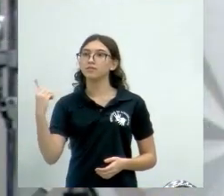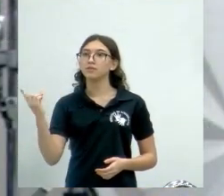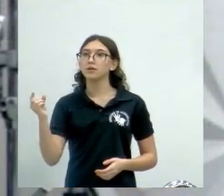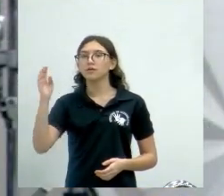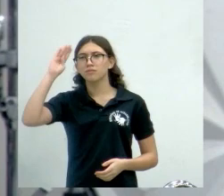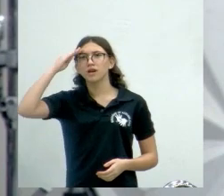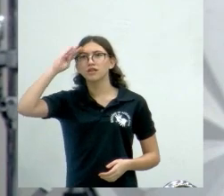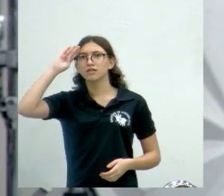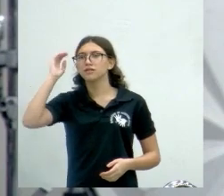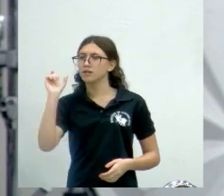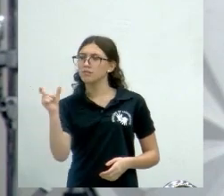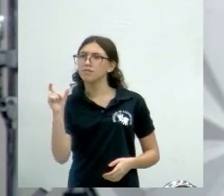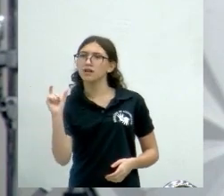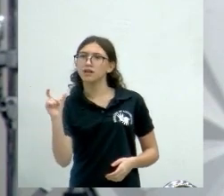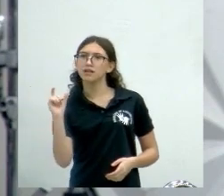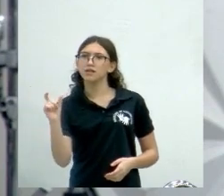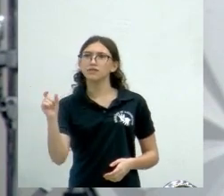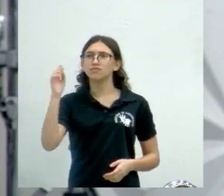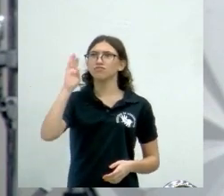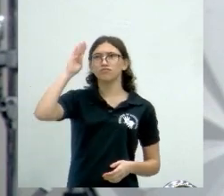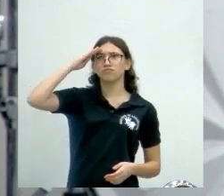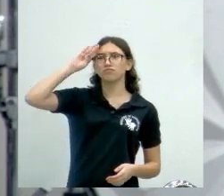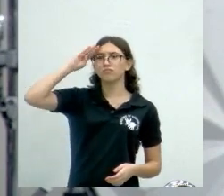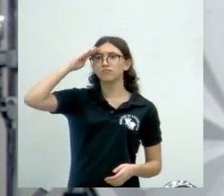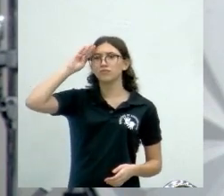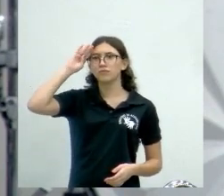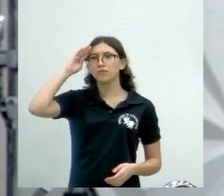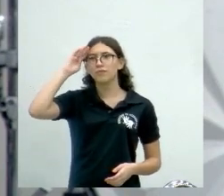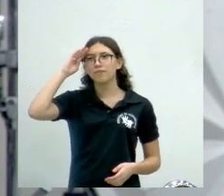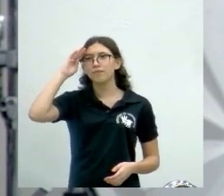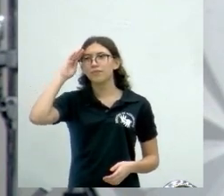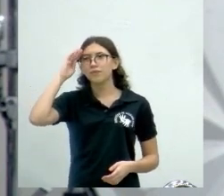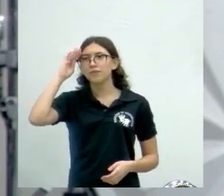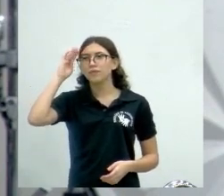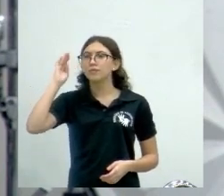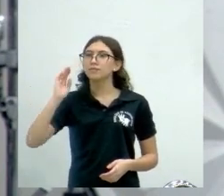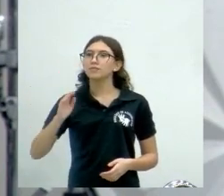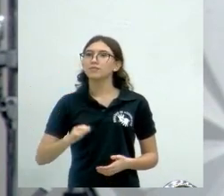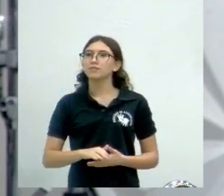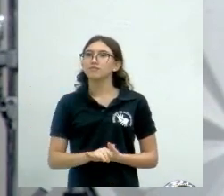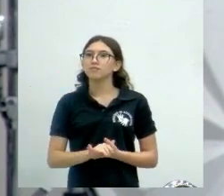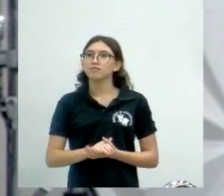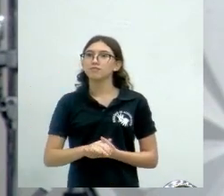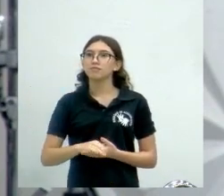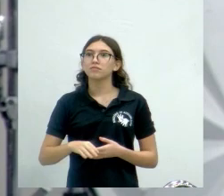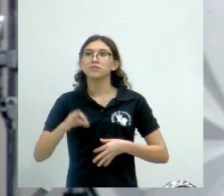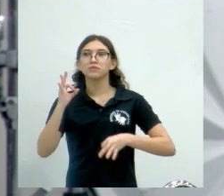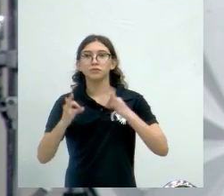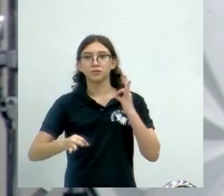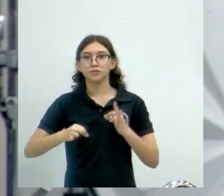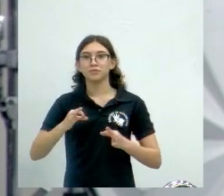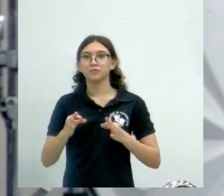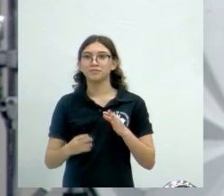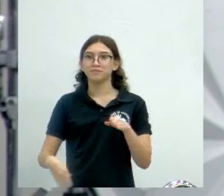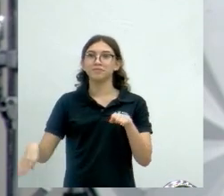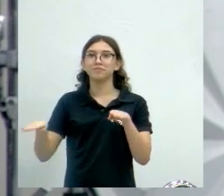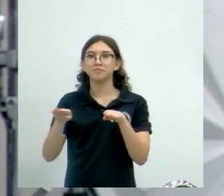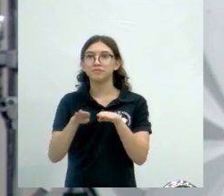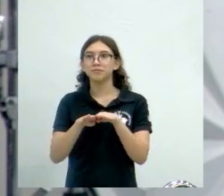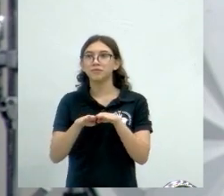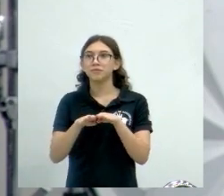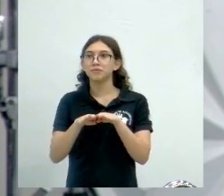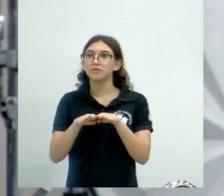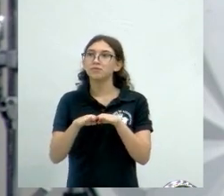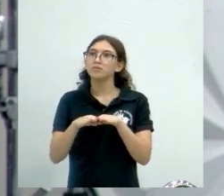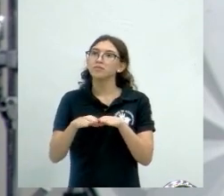que dão entendimento, para instruir em sábio procedimento, em retidão, justiça e equidade, para dar